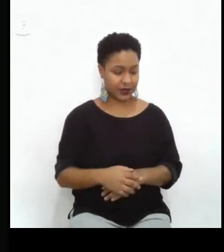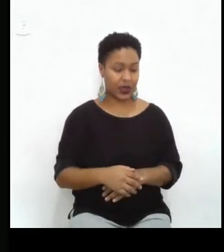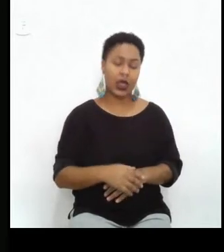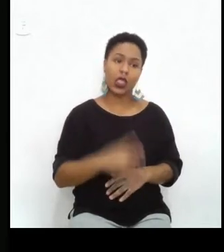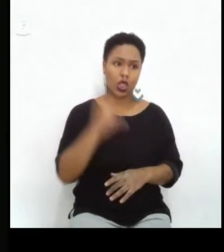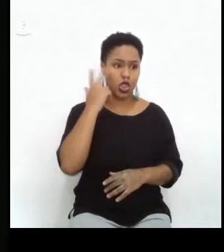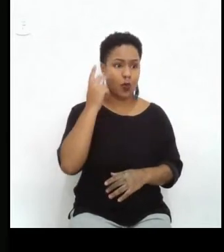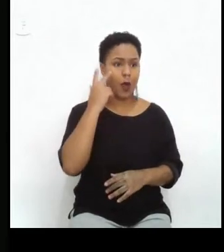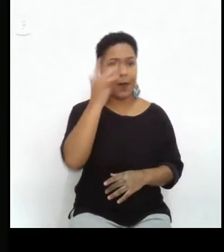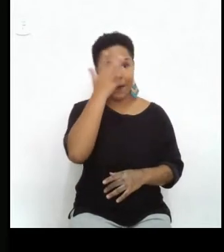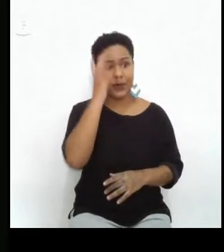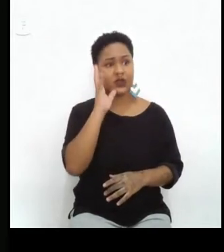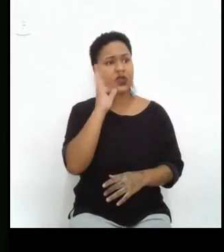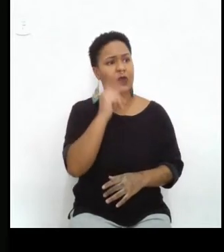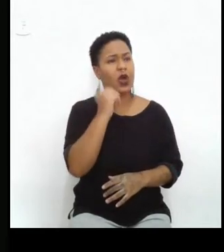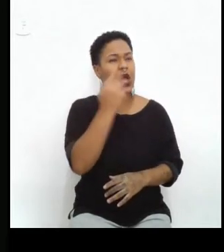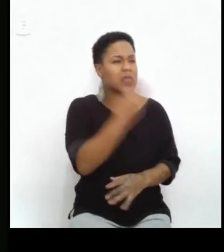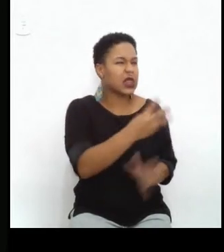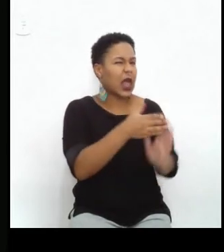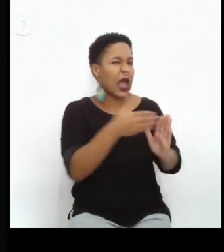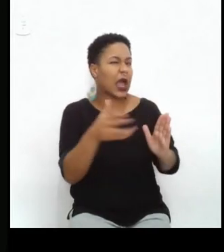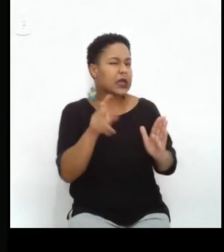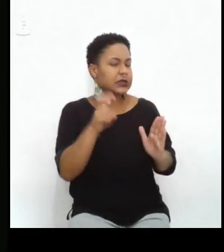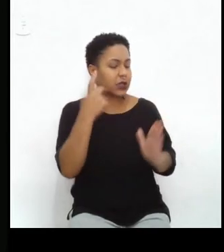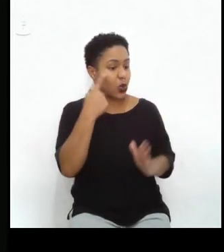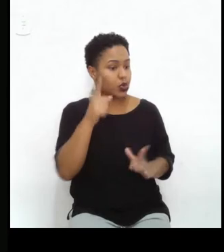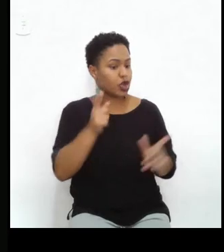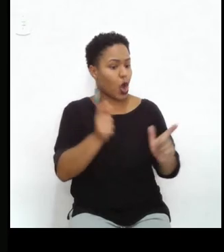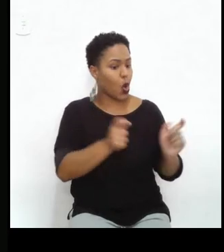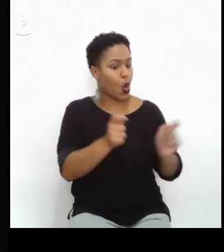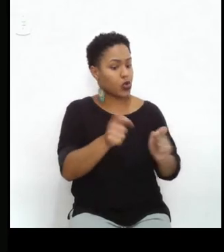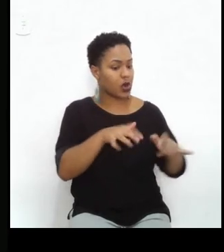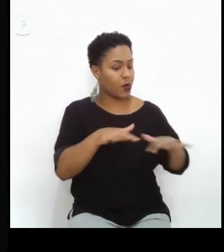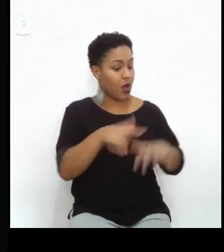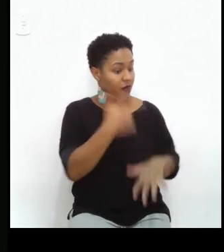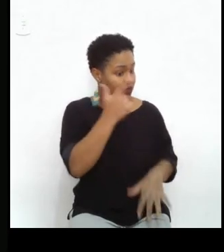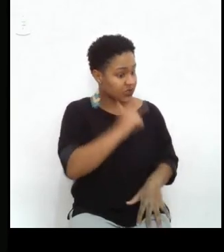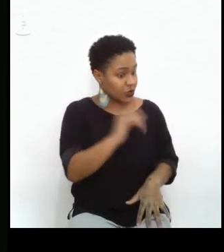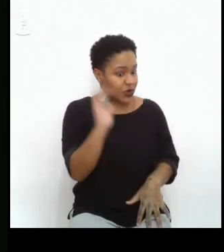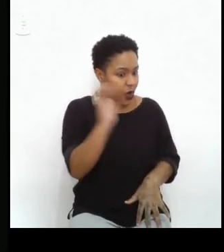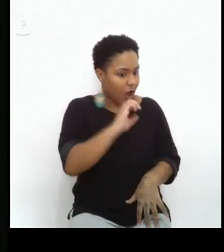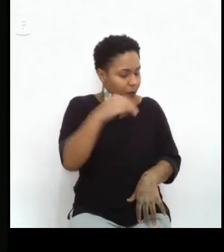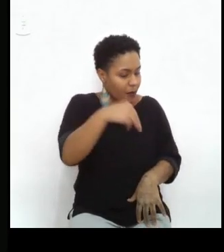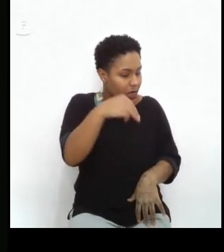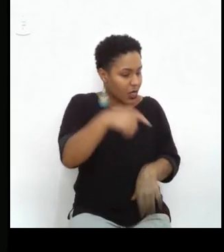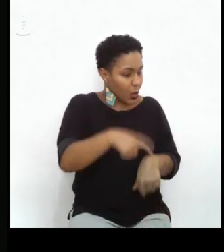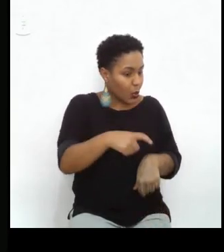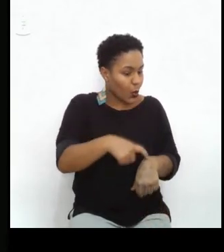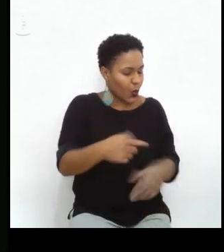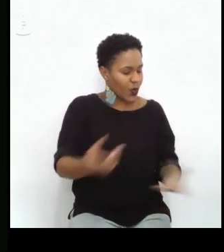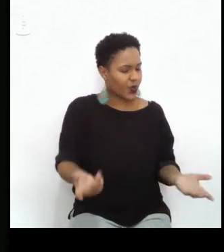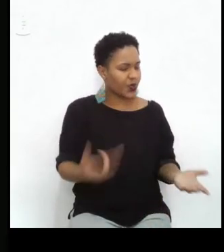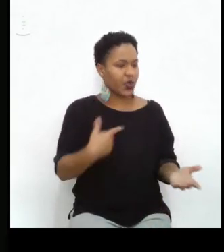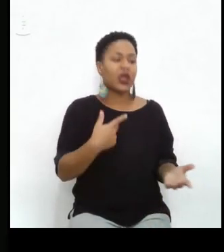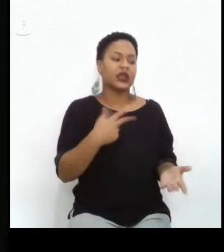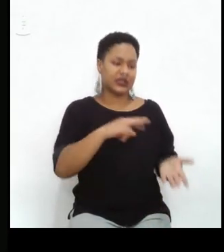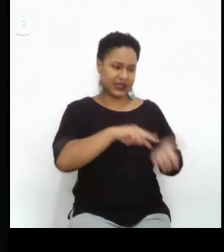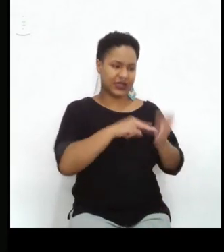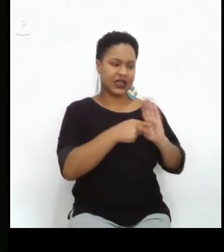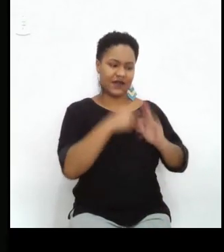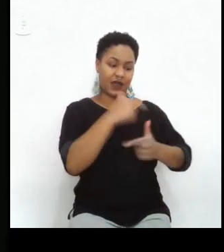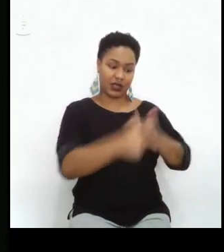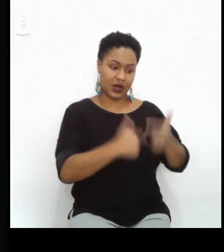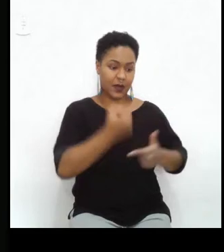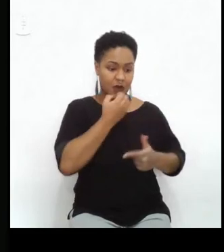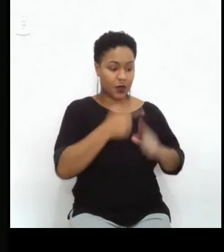de 3 a 5 dias para controlar os primeiros movimentos você fez isso em poucos minutos senão não só de que fizemos um bom trabalho mas